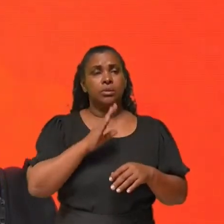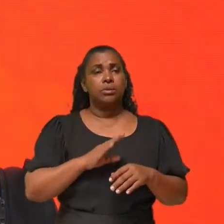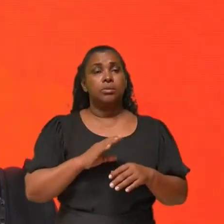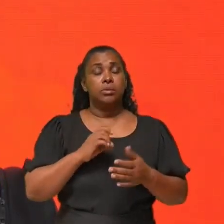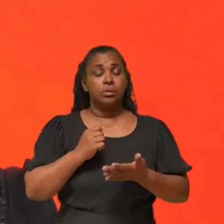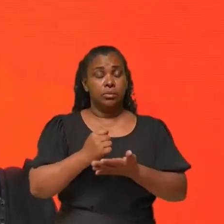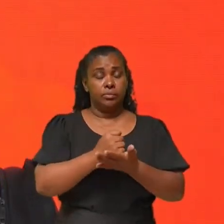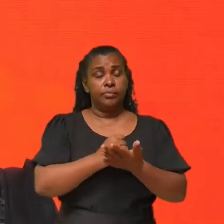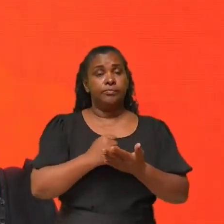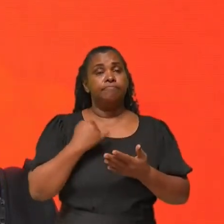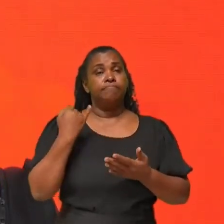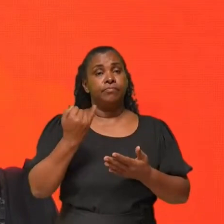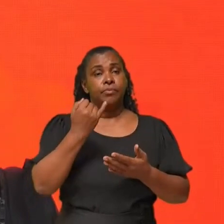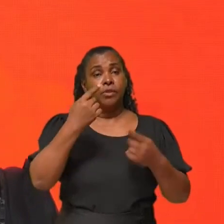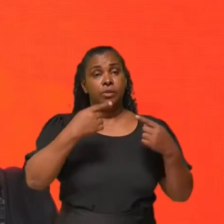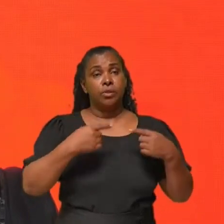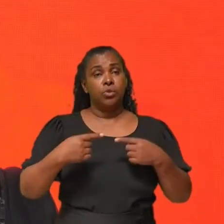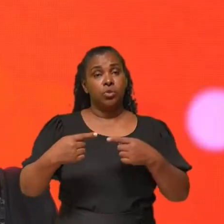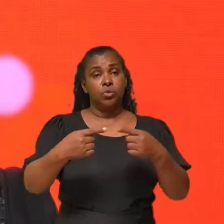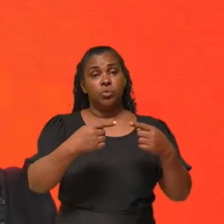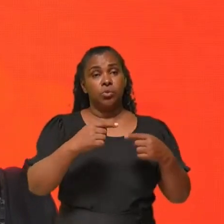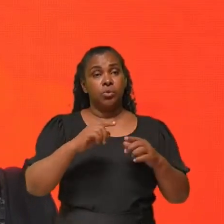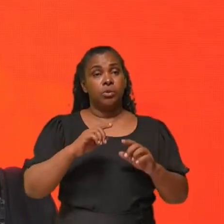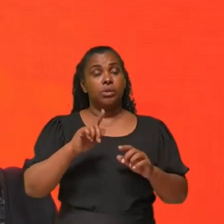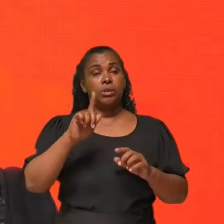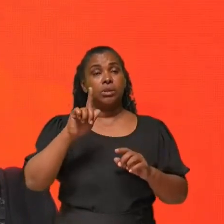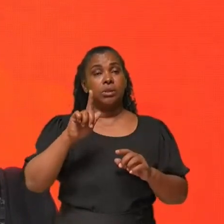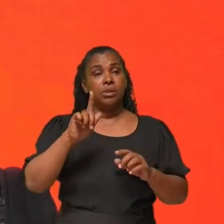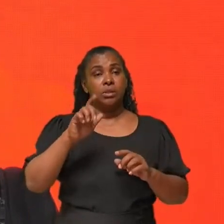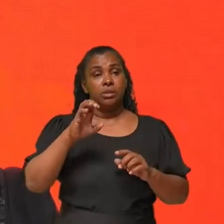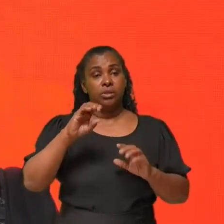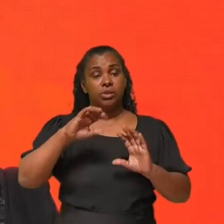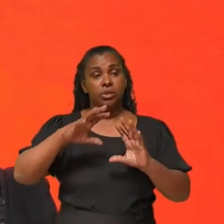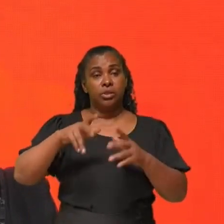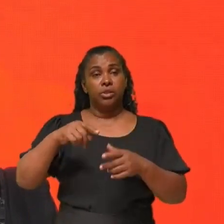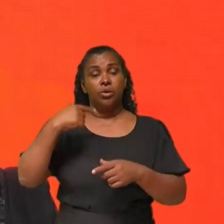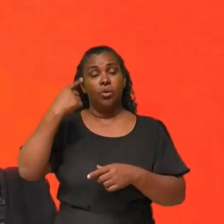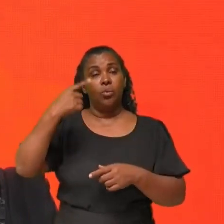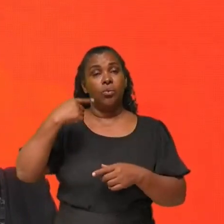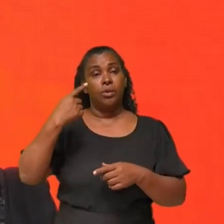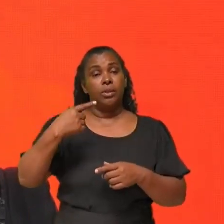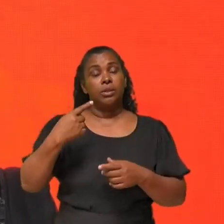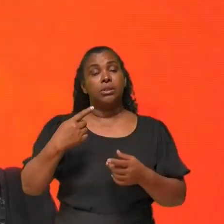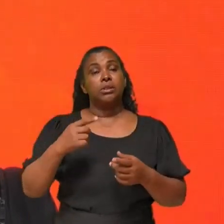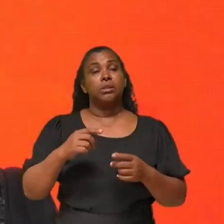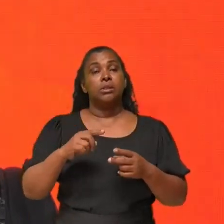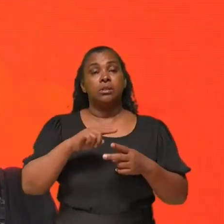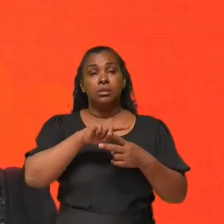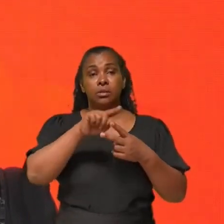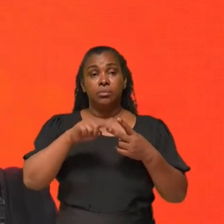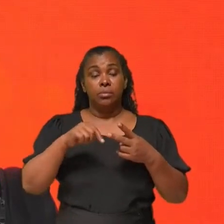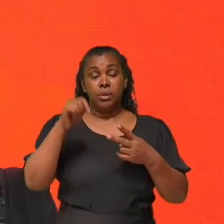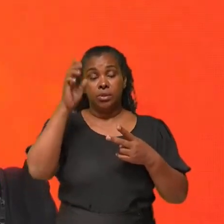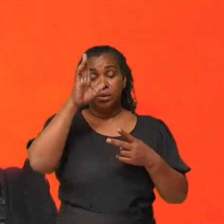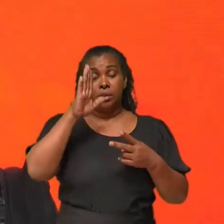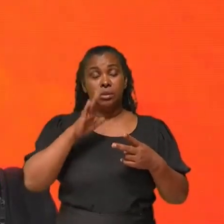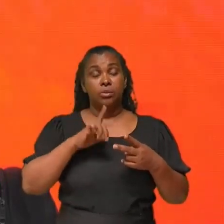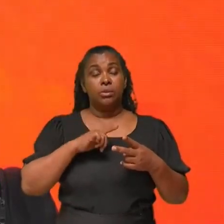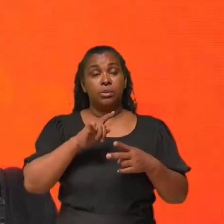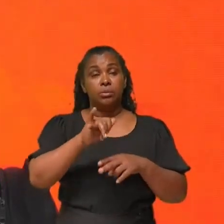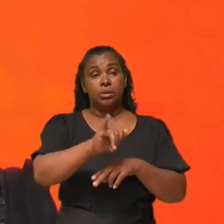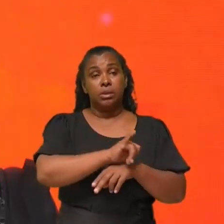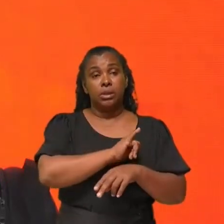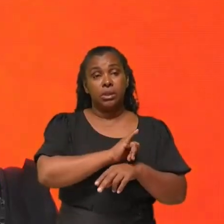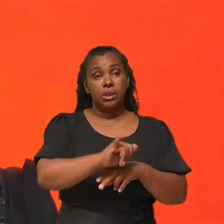disputa geopolítica. Aqui no Brasil, nós temos 2 temas completamente estratégicos e que talvez nós ainda estejamos